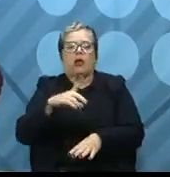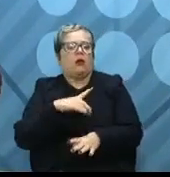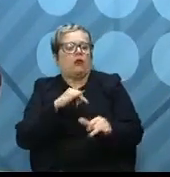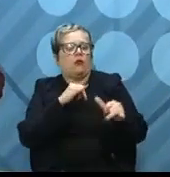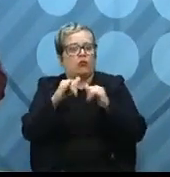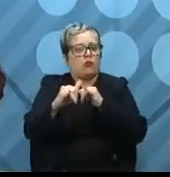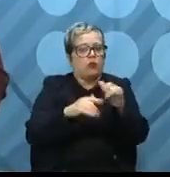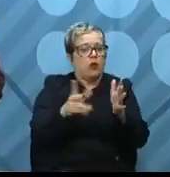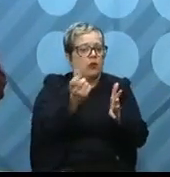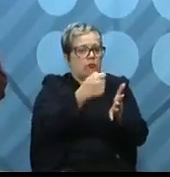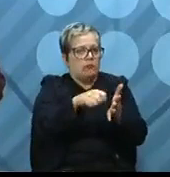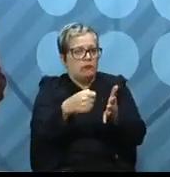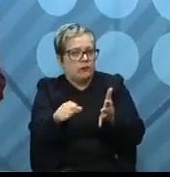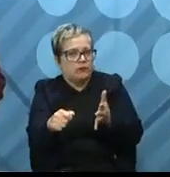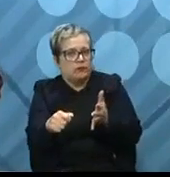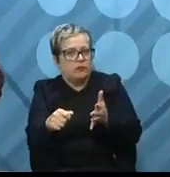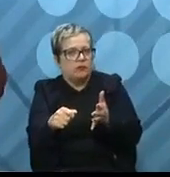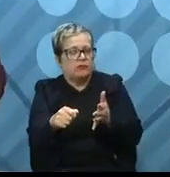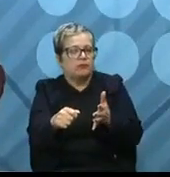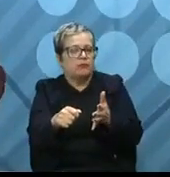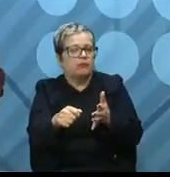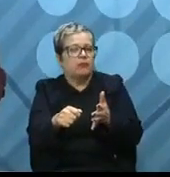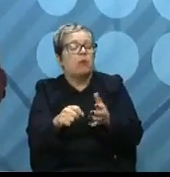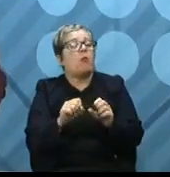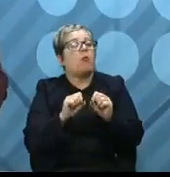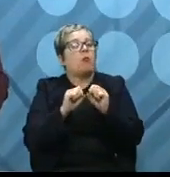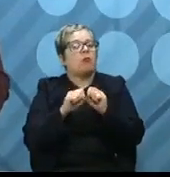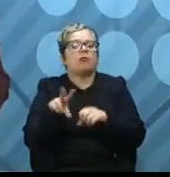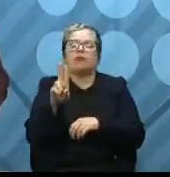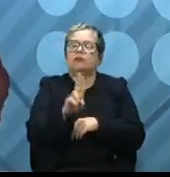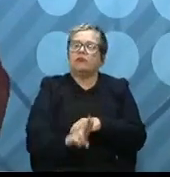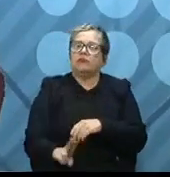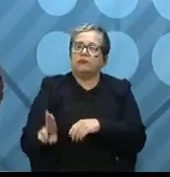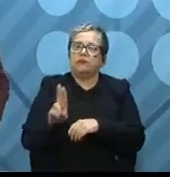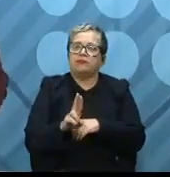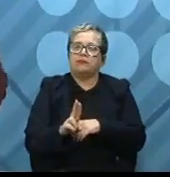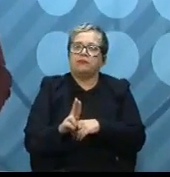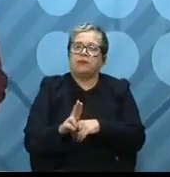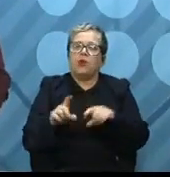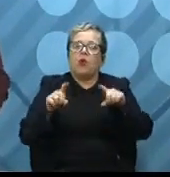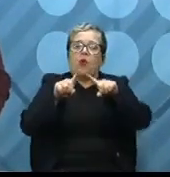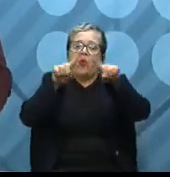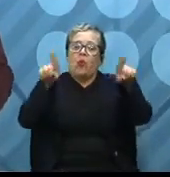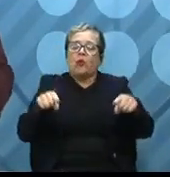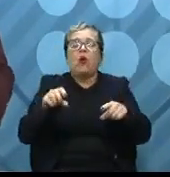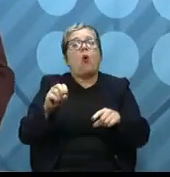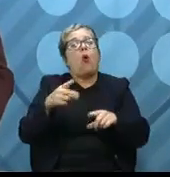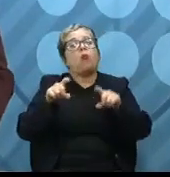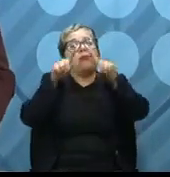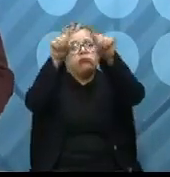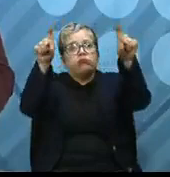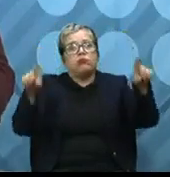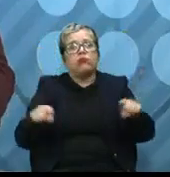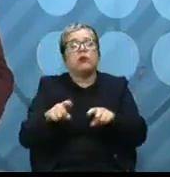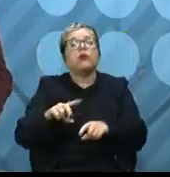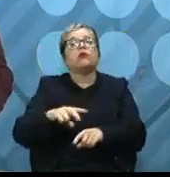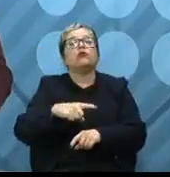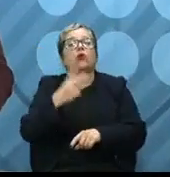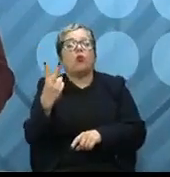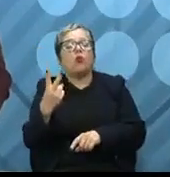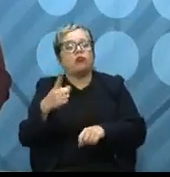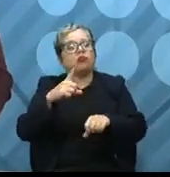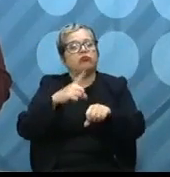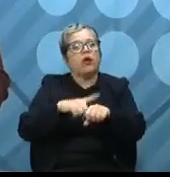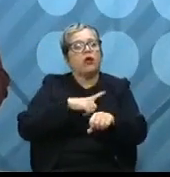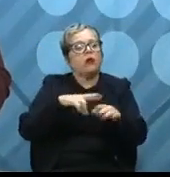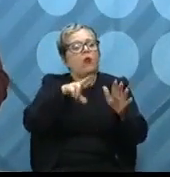informações e escrevemos na forma matricial, que pode ser utilizando ou colchetes ou parênteses. E a segunda, que é quando